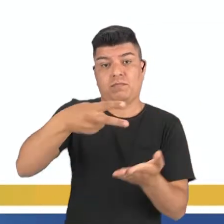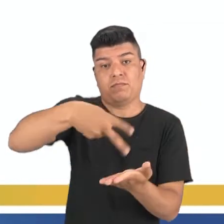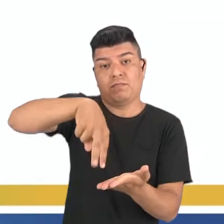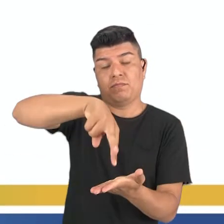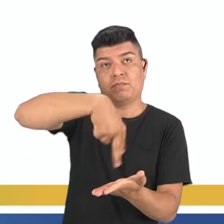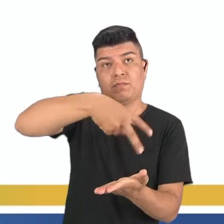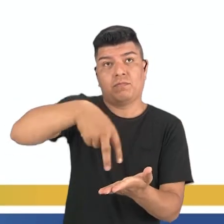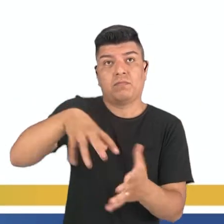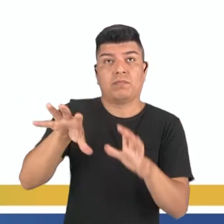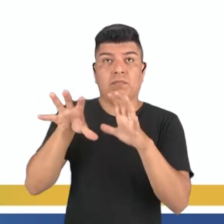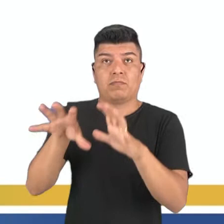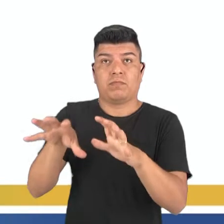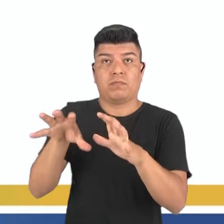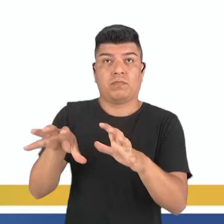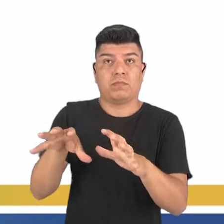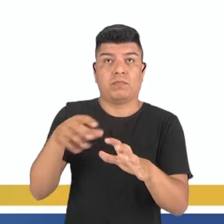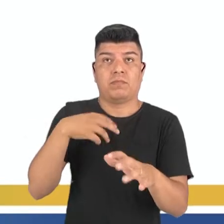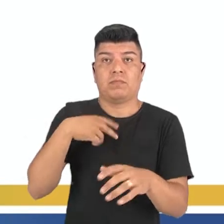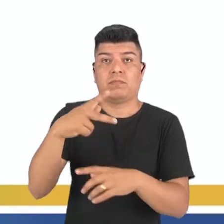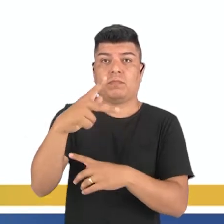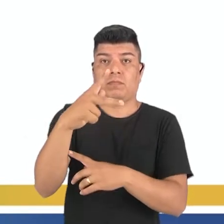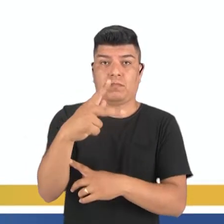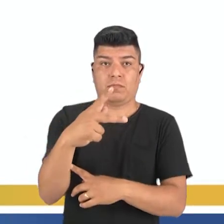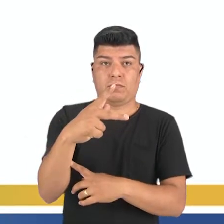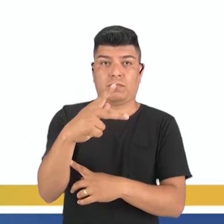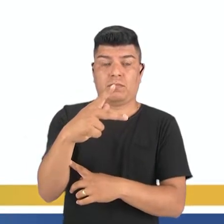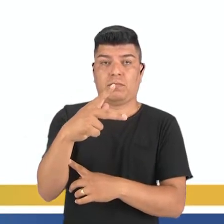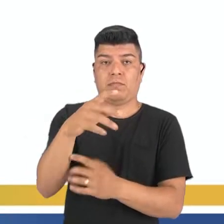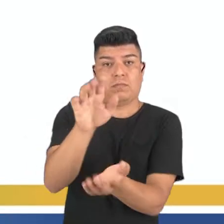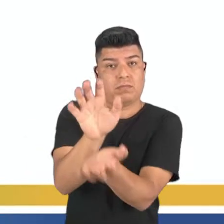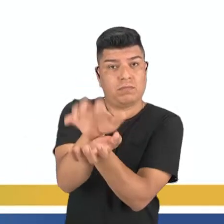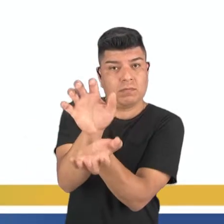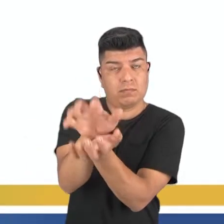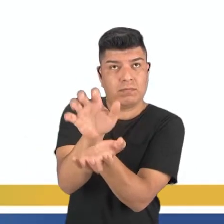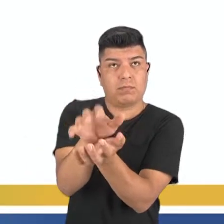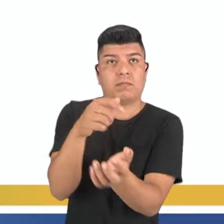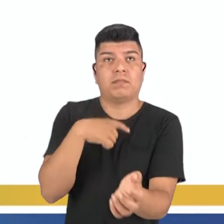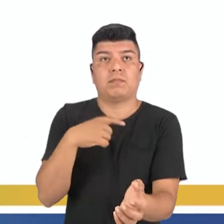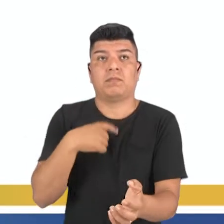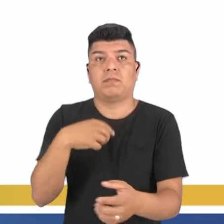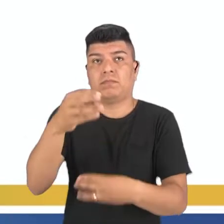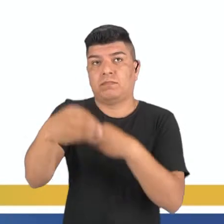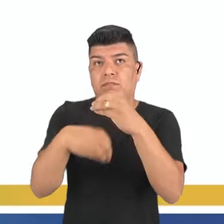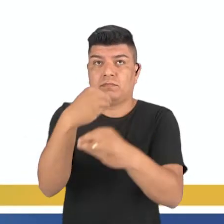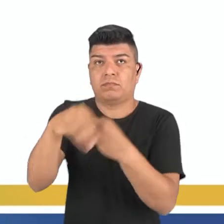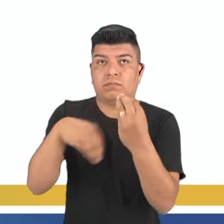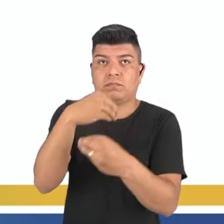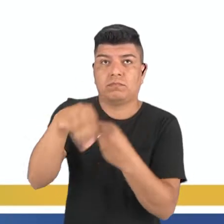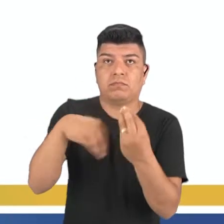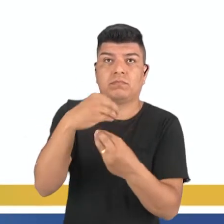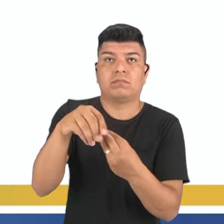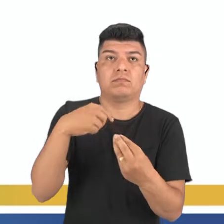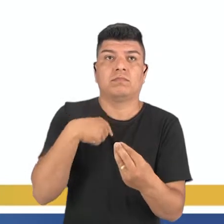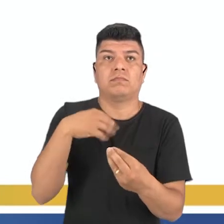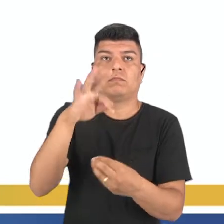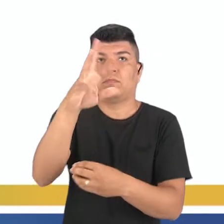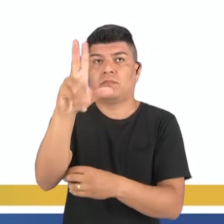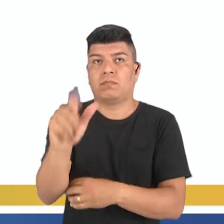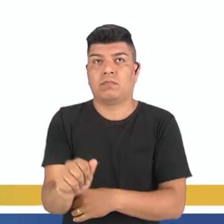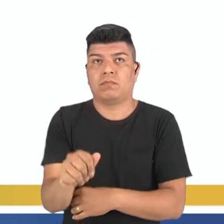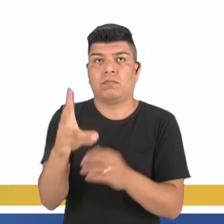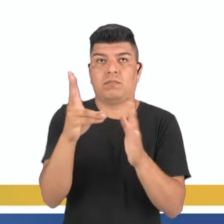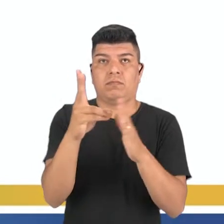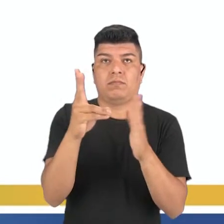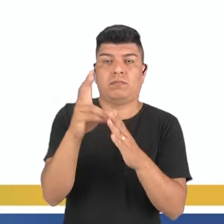dança típico da região pernambucana, que reúne a mistura de elementos culturais afro-brasileiros, indígenas